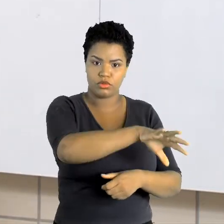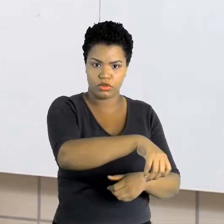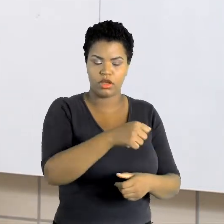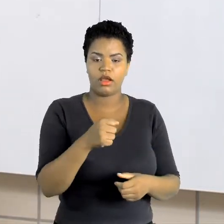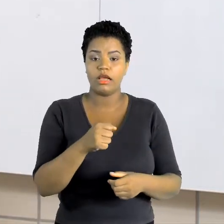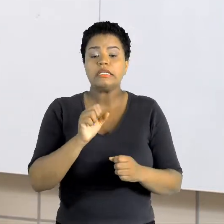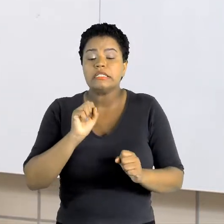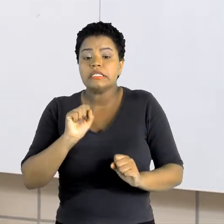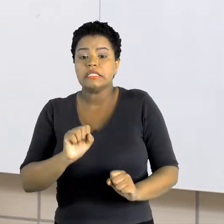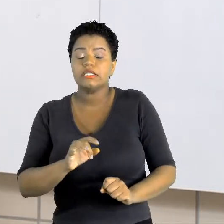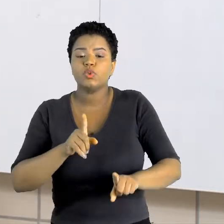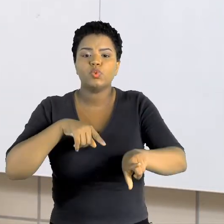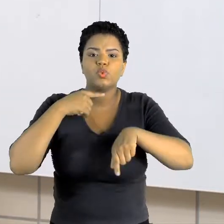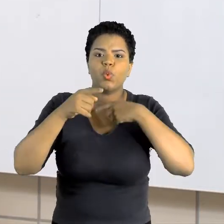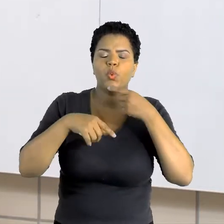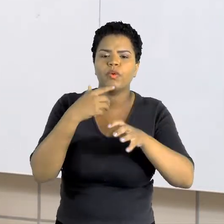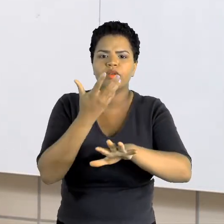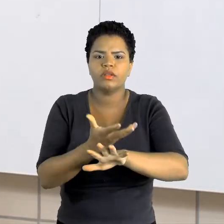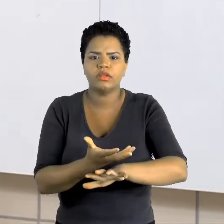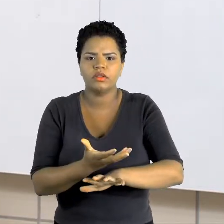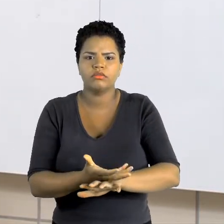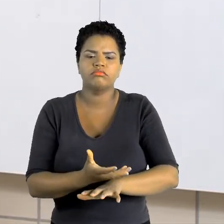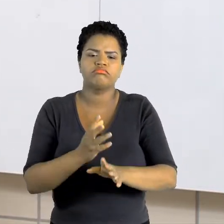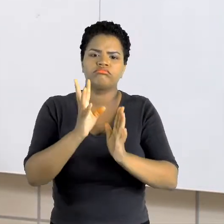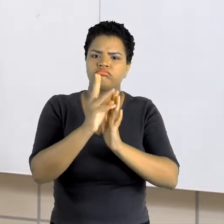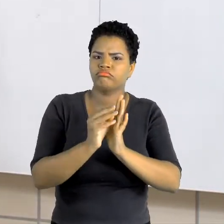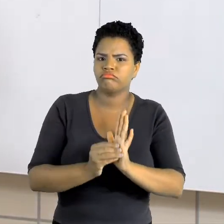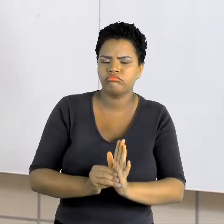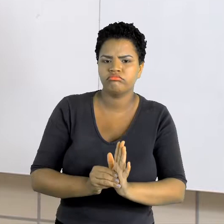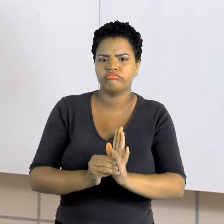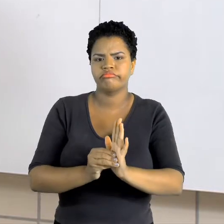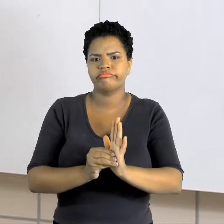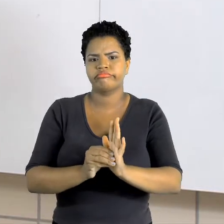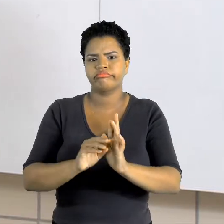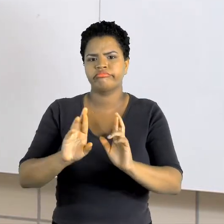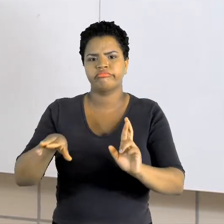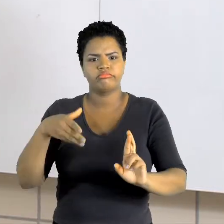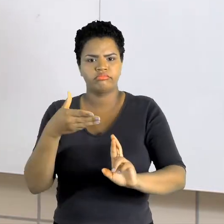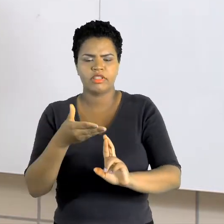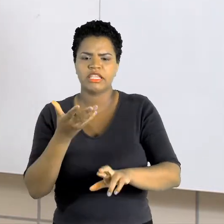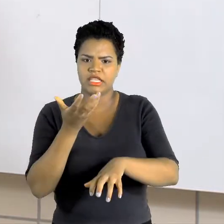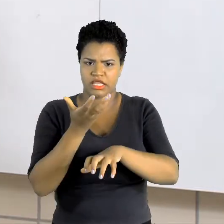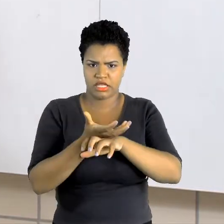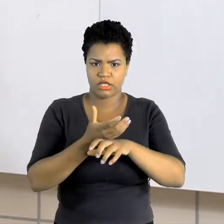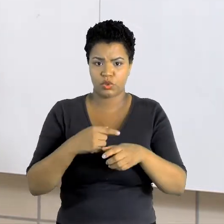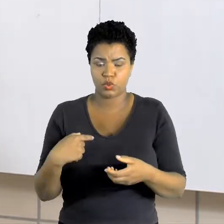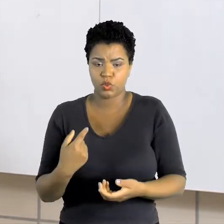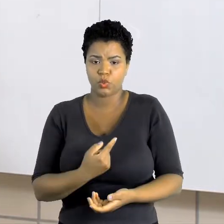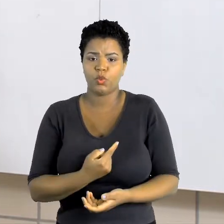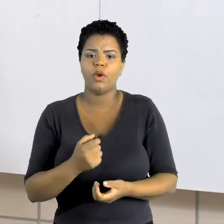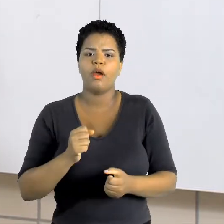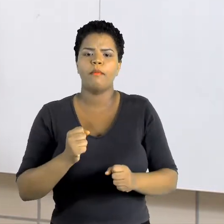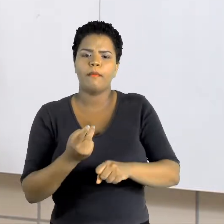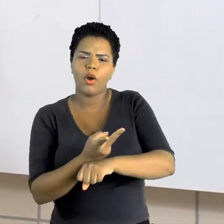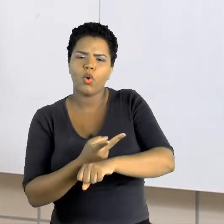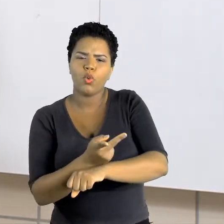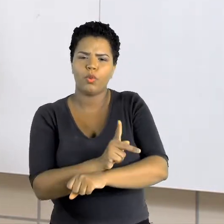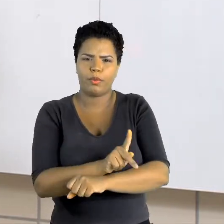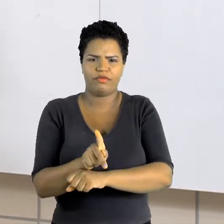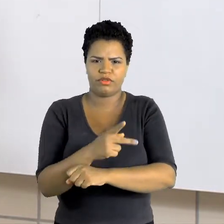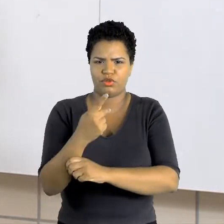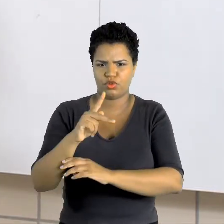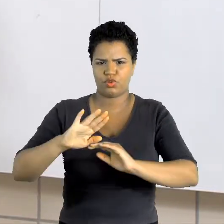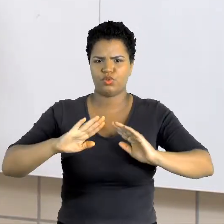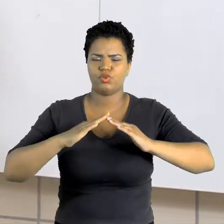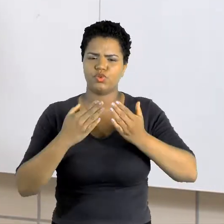em algum conteúdo referente à nossa disciplina, busquem os professores da sua unidade escolar, mas não